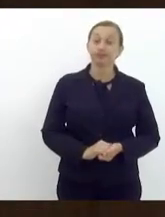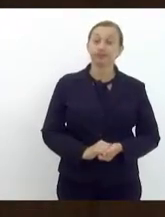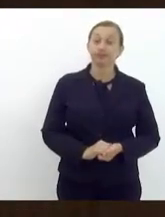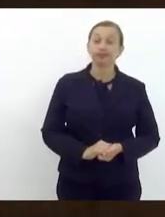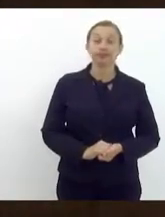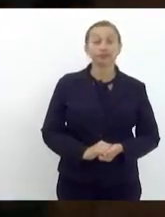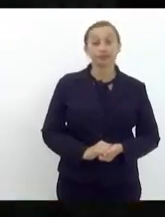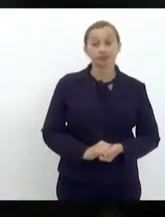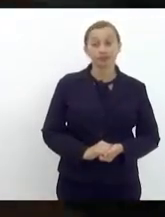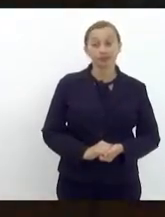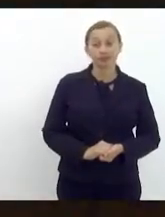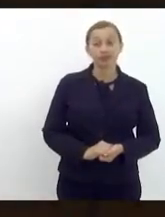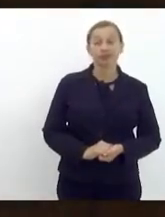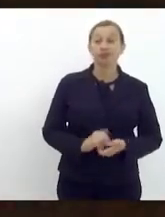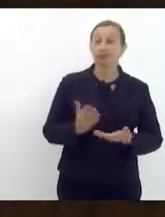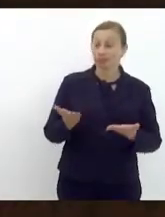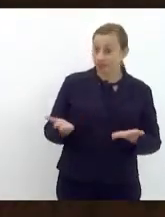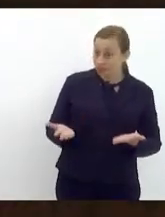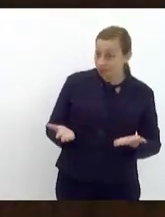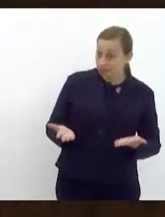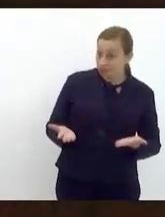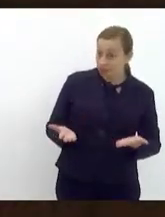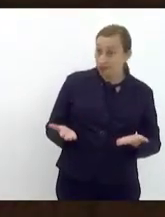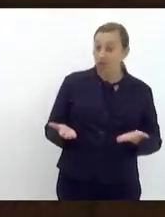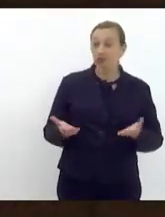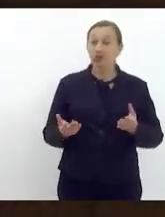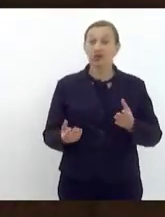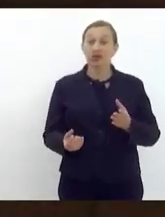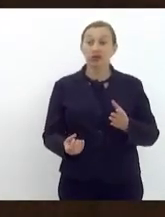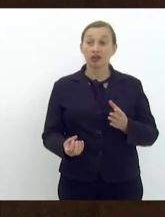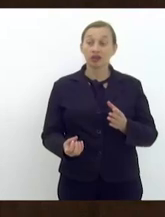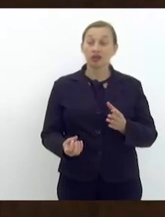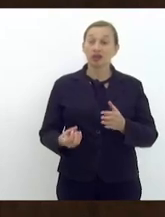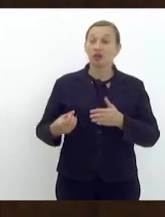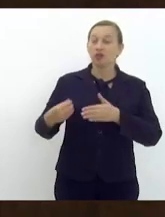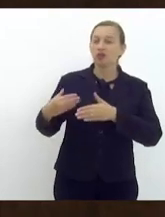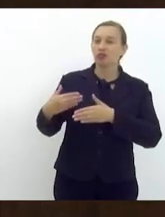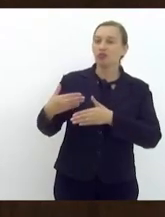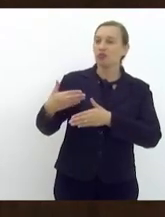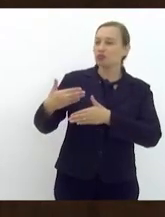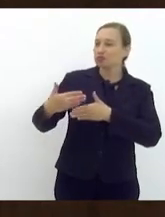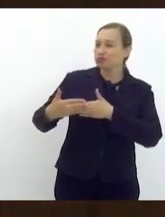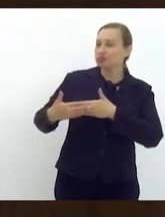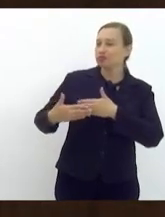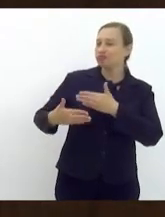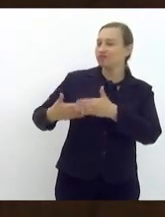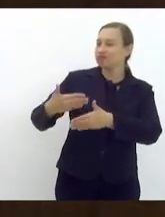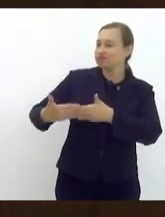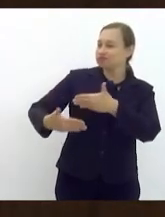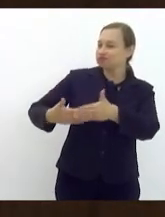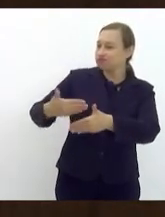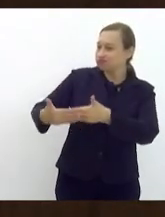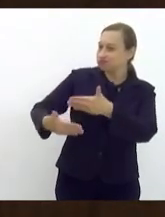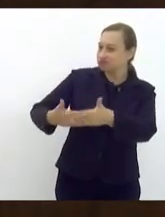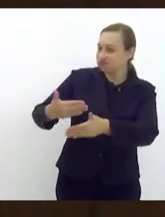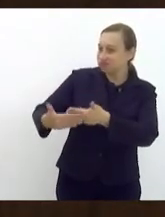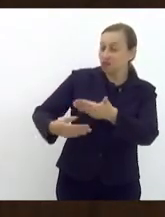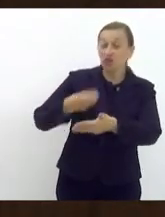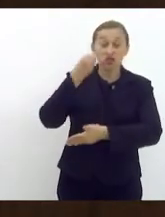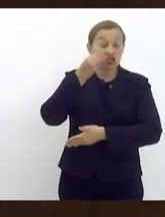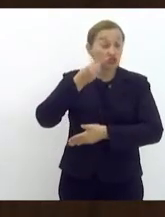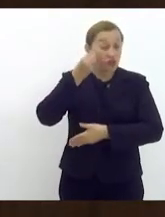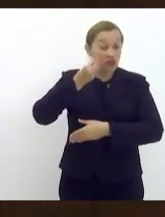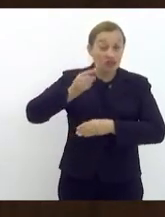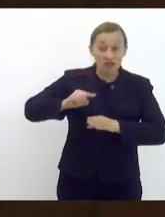como itinerante das estradas da vida, claro, na terra, e em